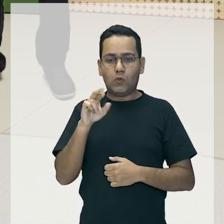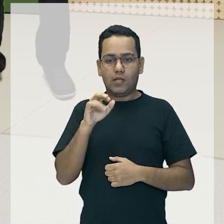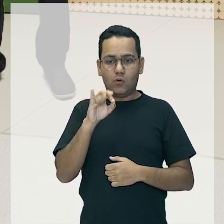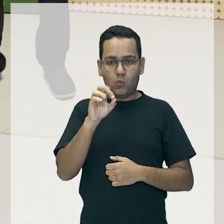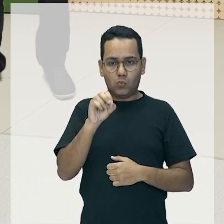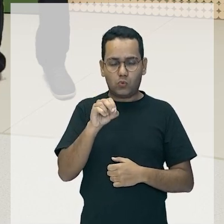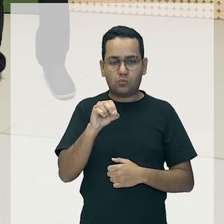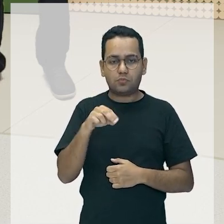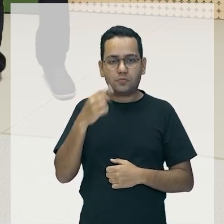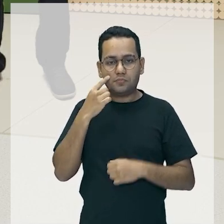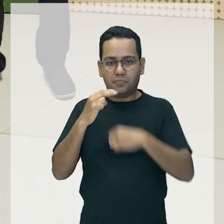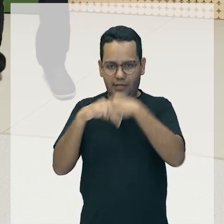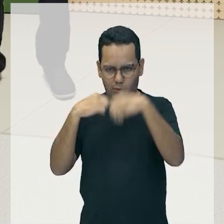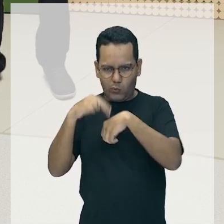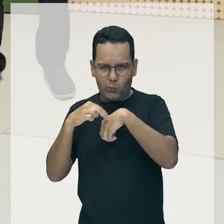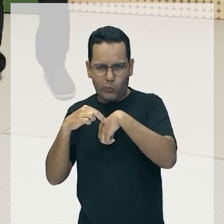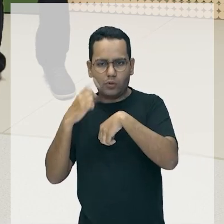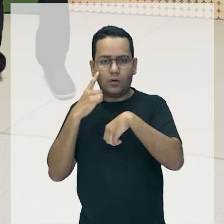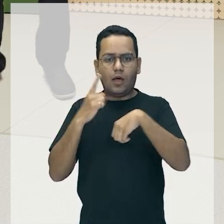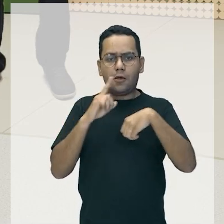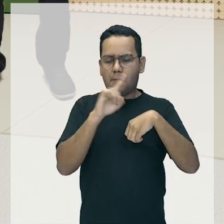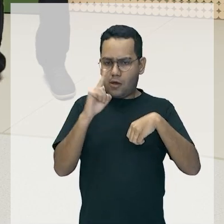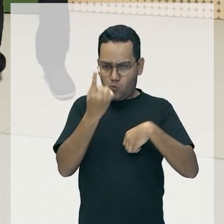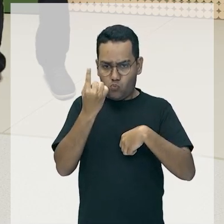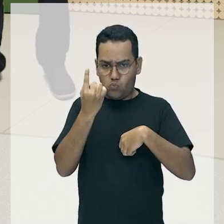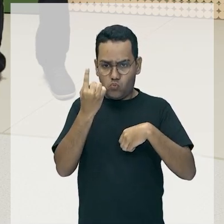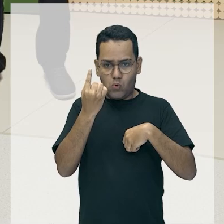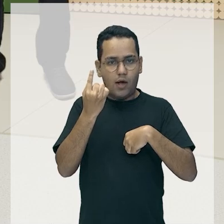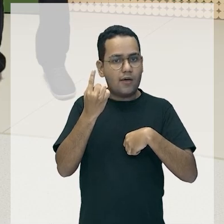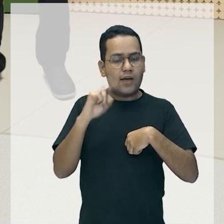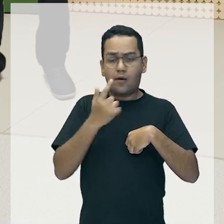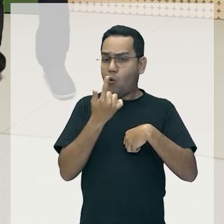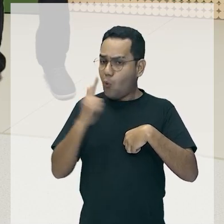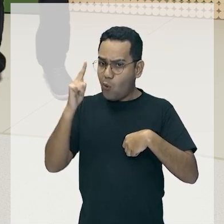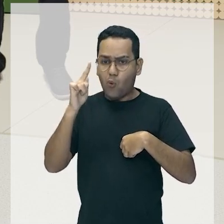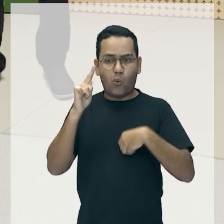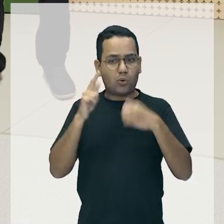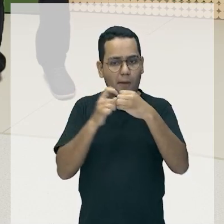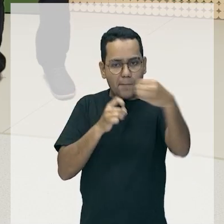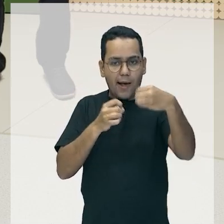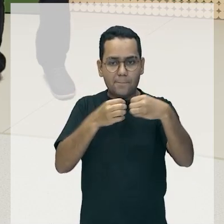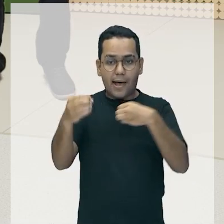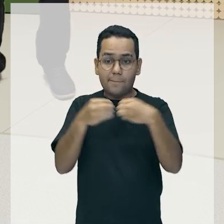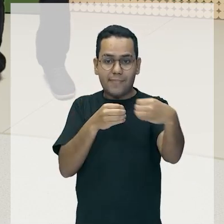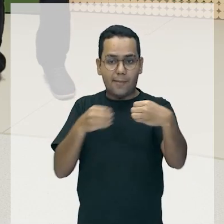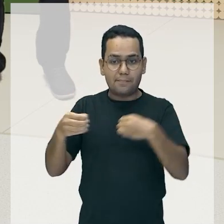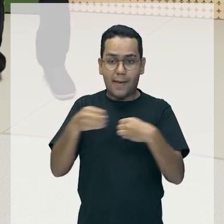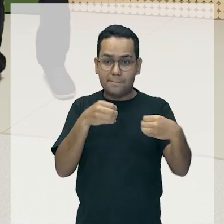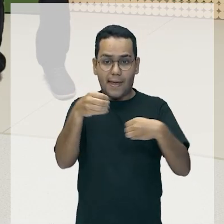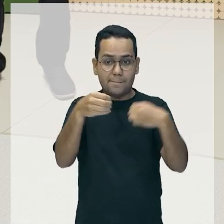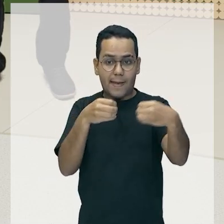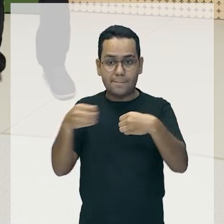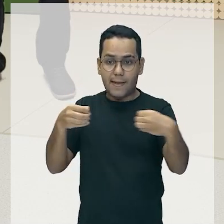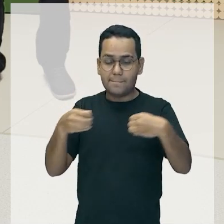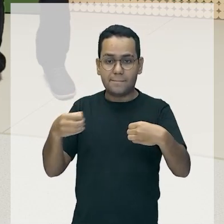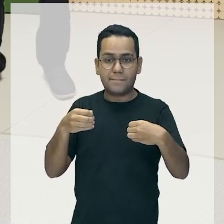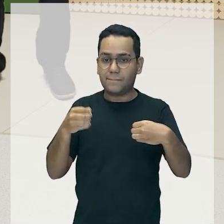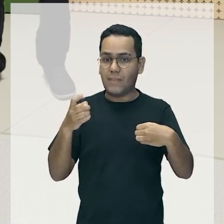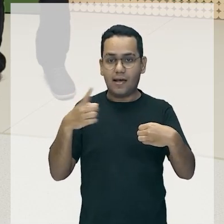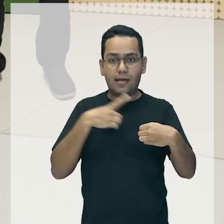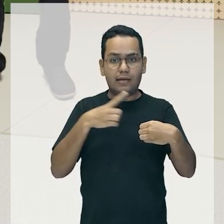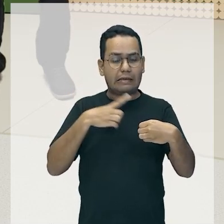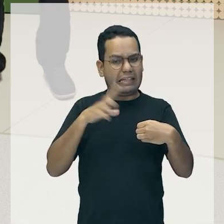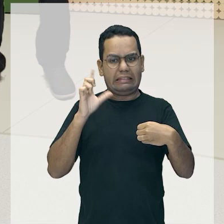vão começar a liberar nêutrons que vão colidindo outros, que vão colidindo em outros, que vão colidindo em outros. Isso libera uma quantidade de